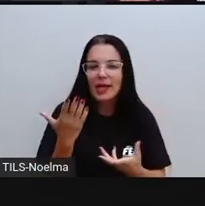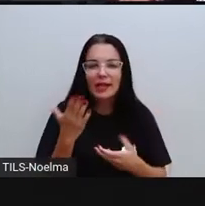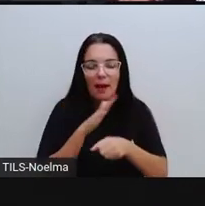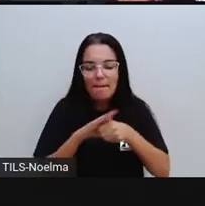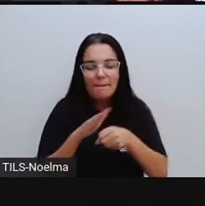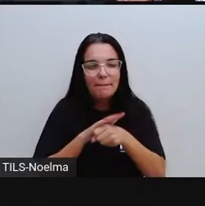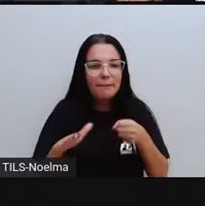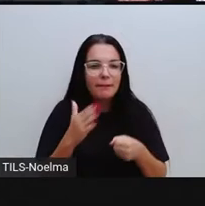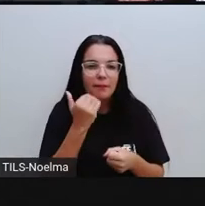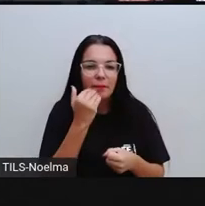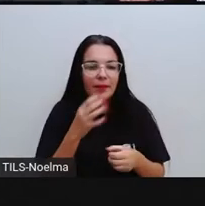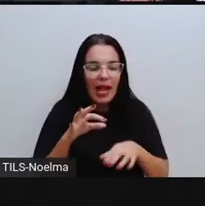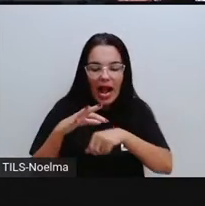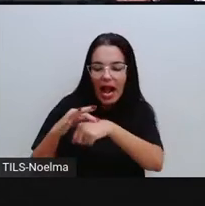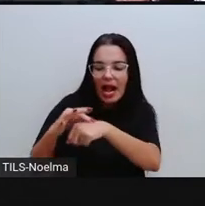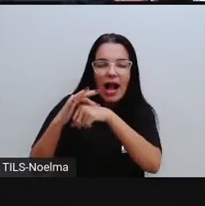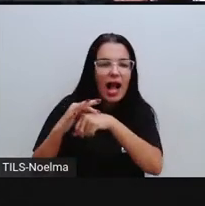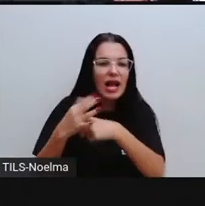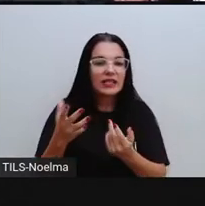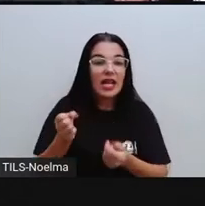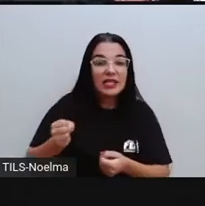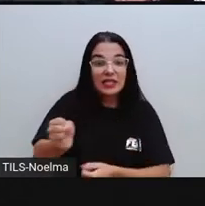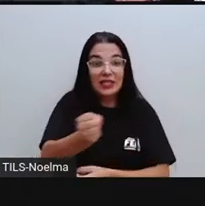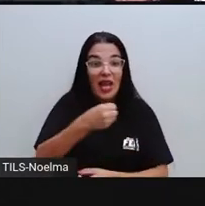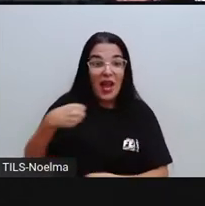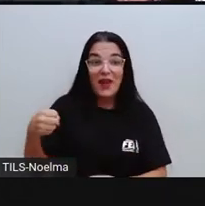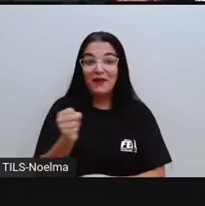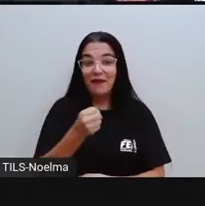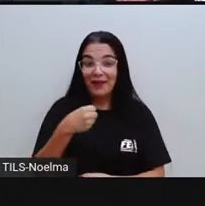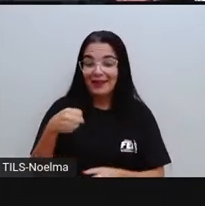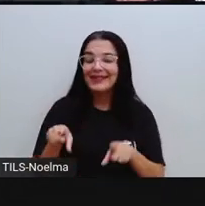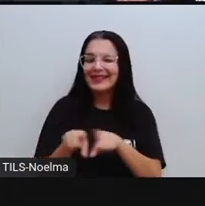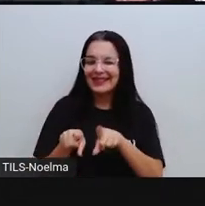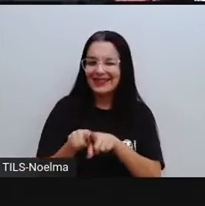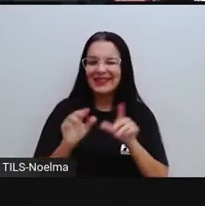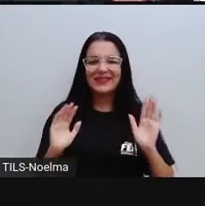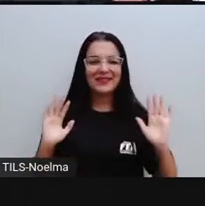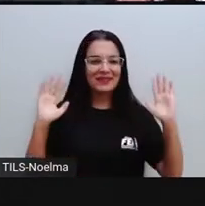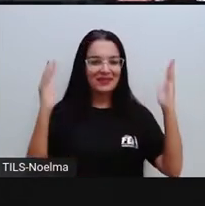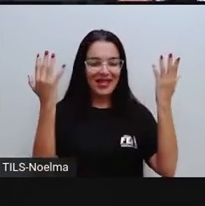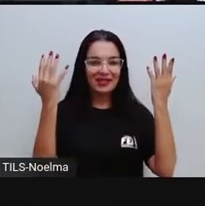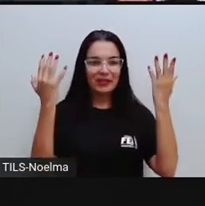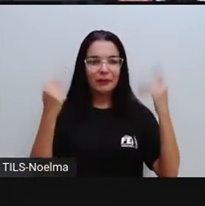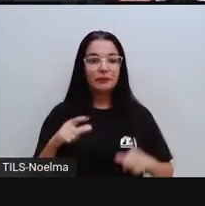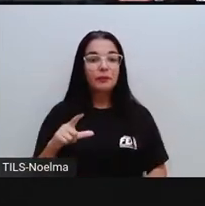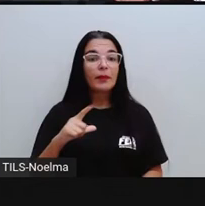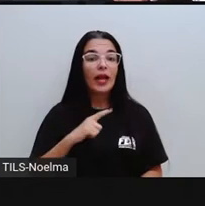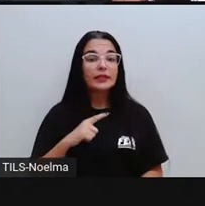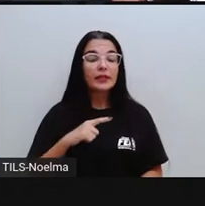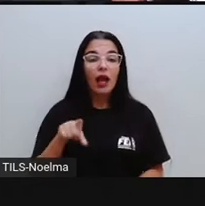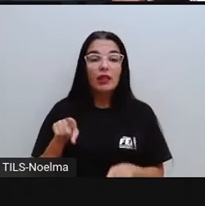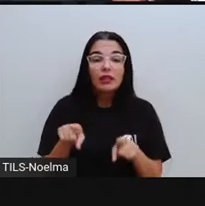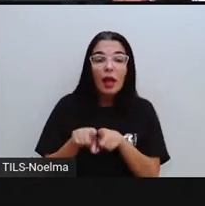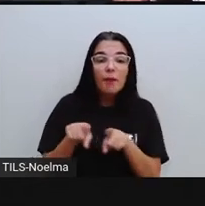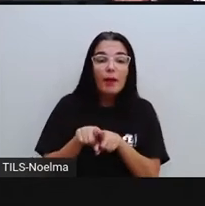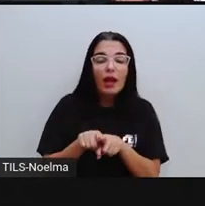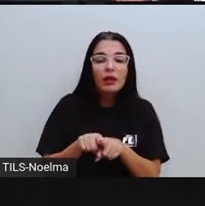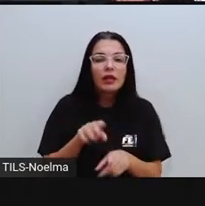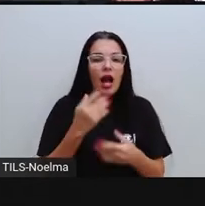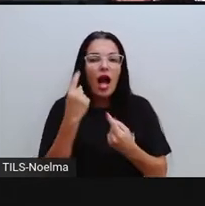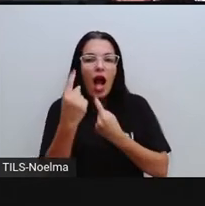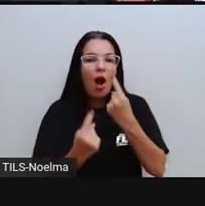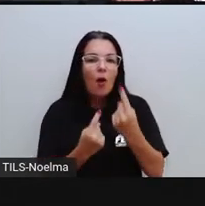carnes defumadas, cerveja e também em festas. Tivemos também os árabes e libaneses, né,